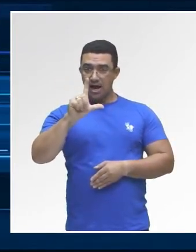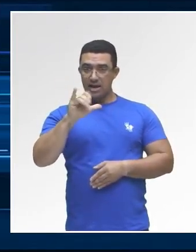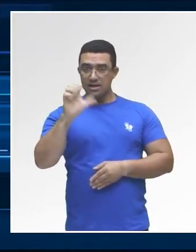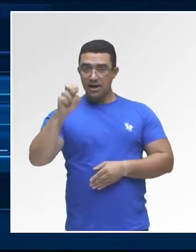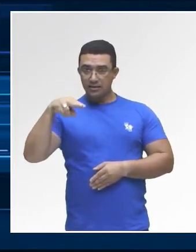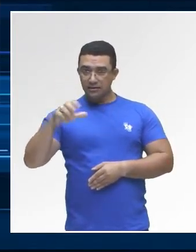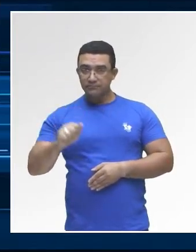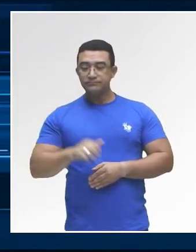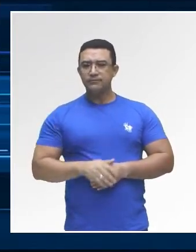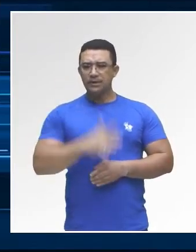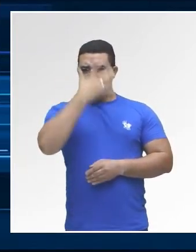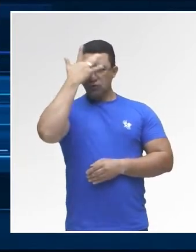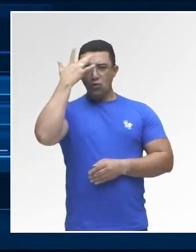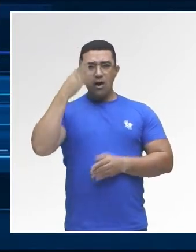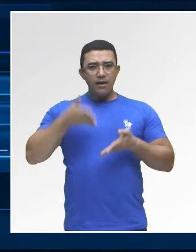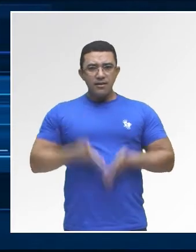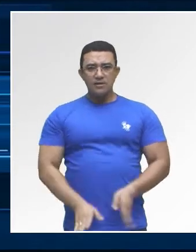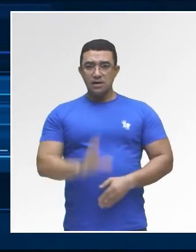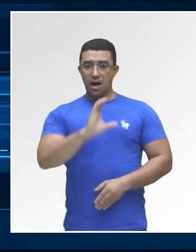Canada,